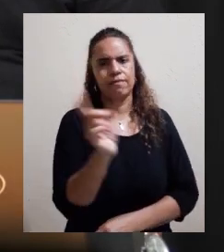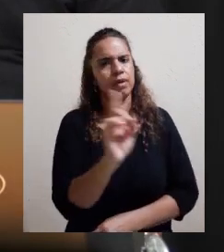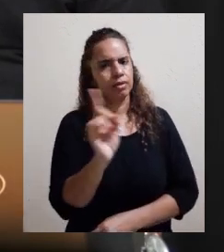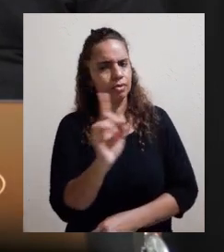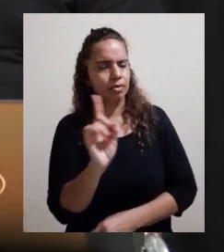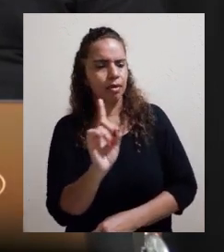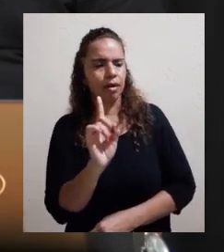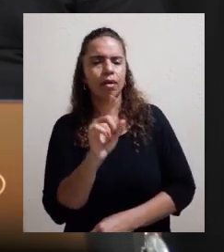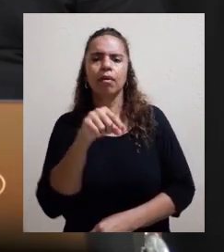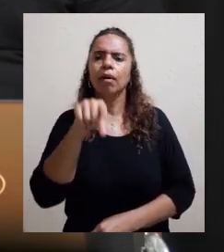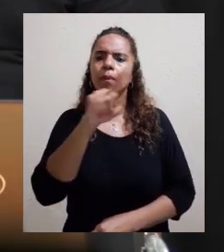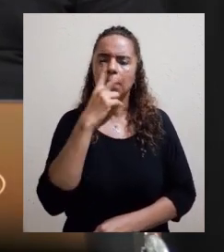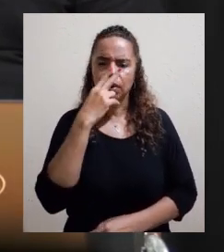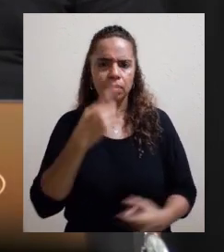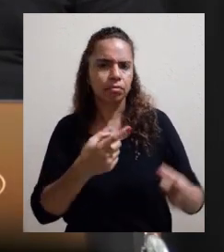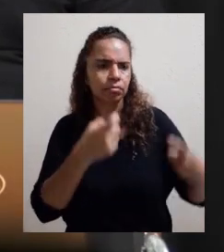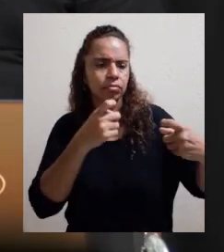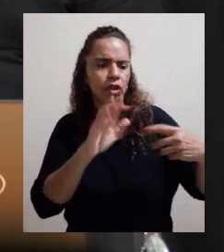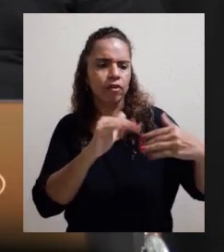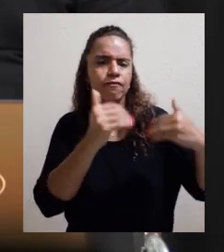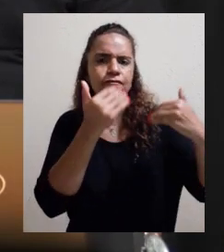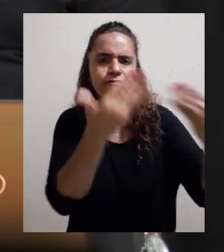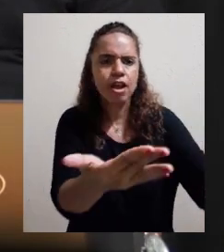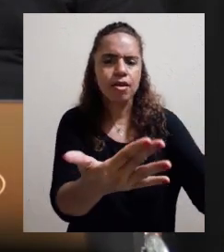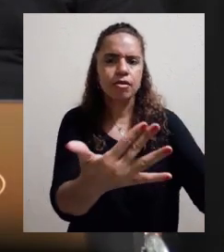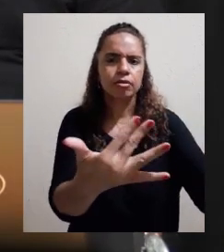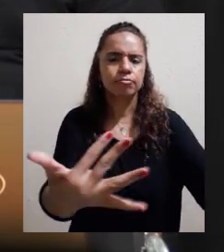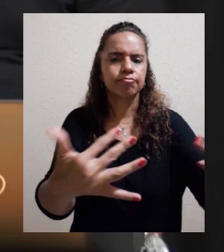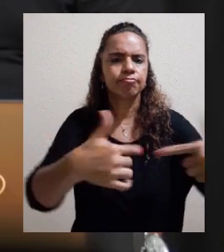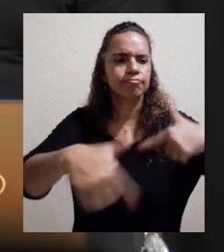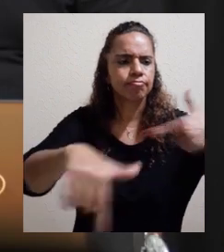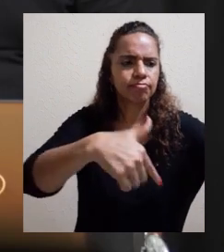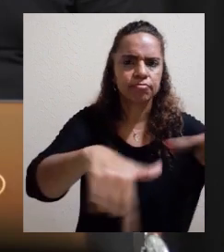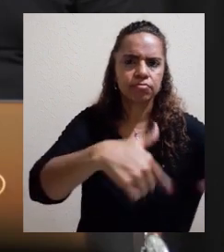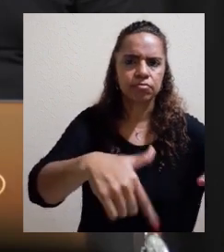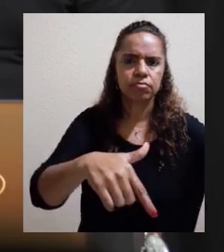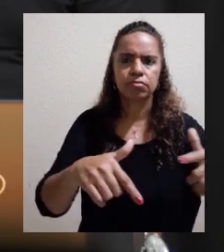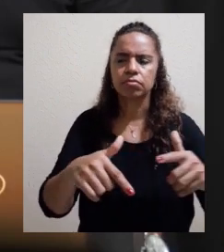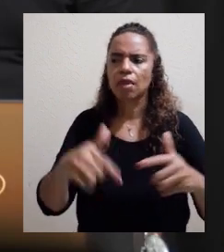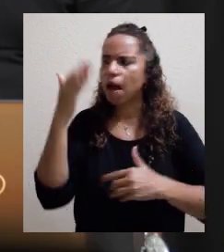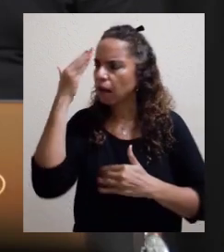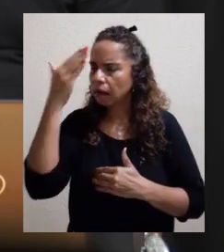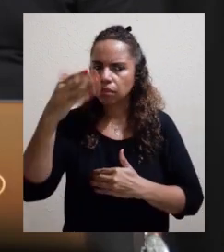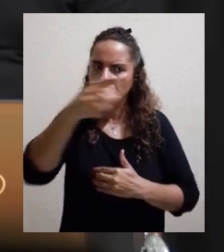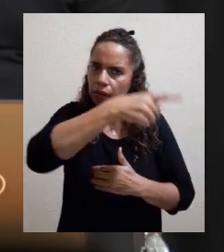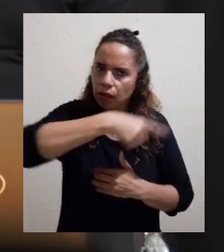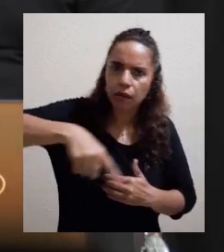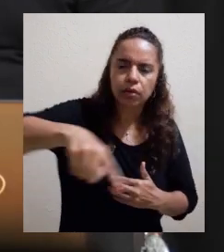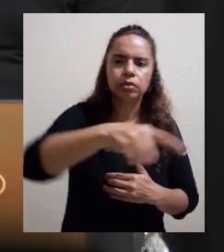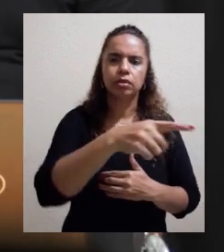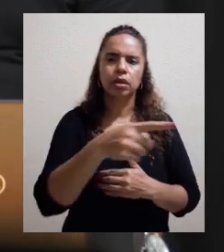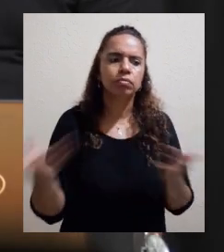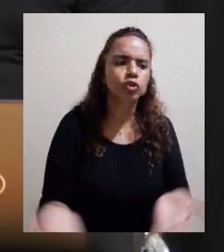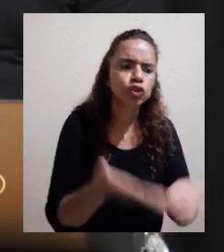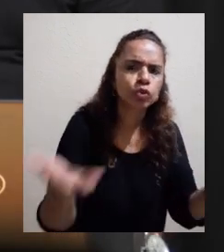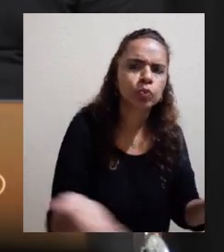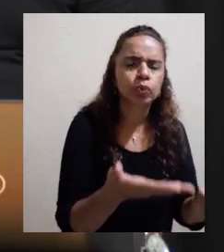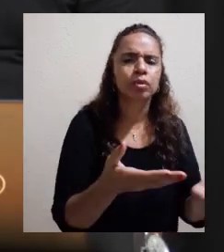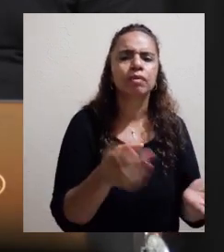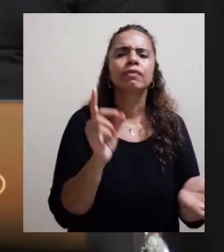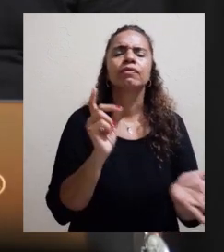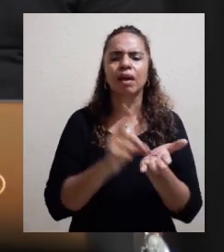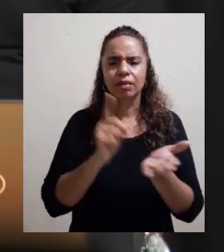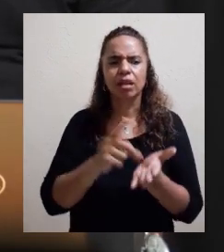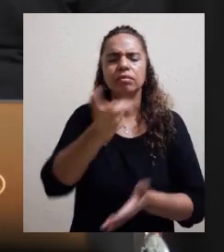front, né? Tenha paciência, agradeça, estimule, porque a possibilidade da